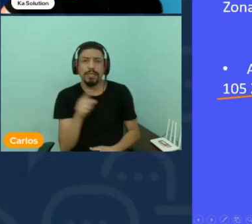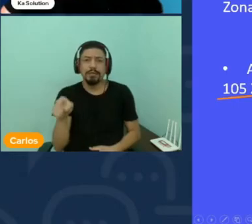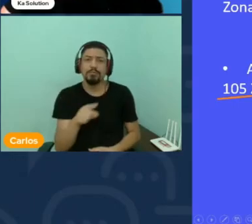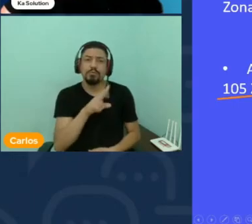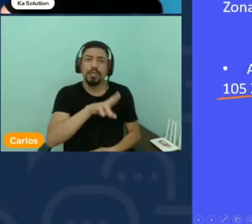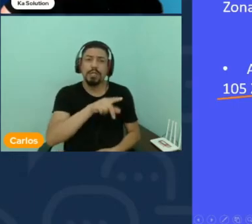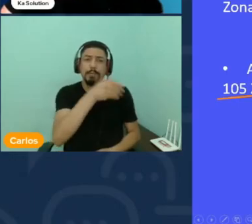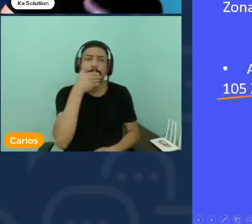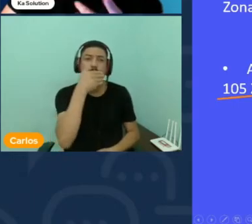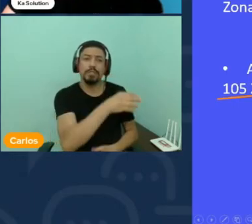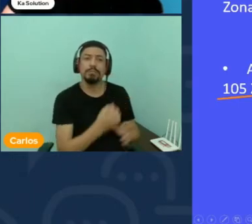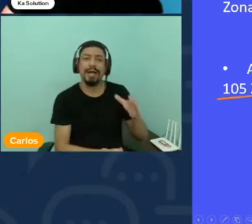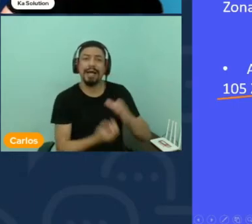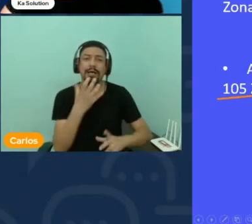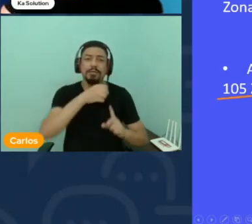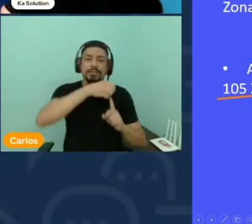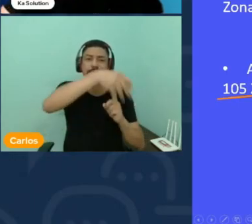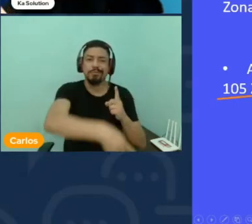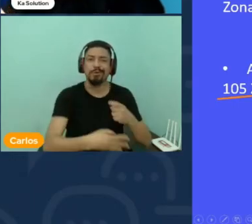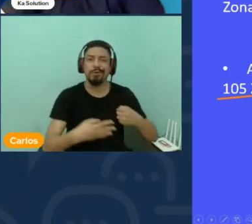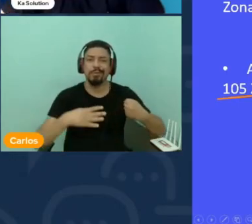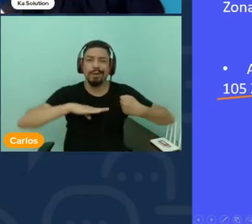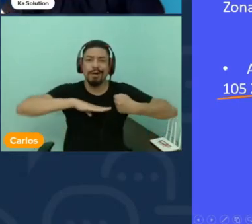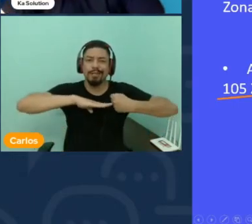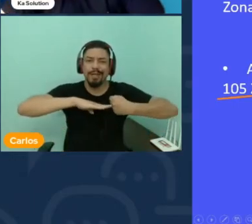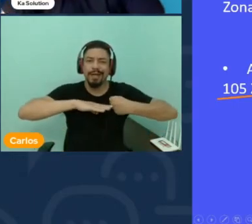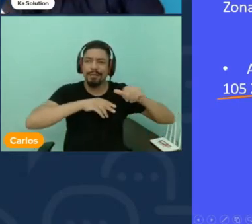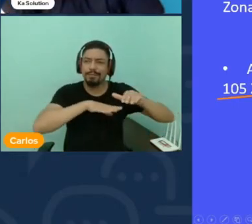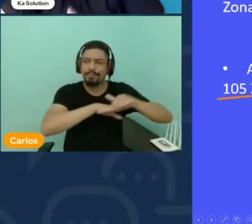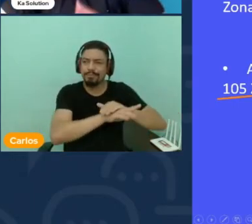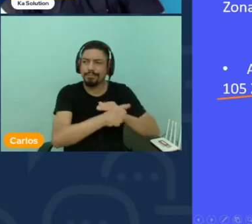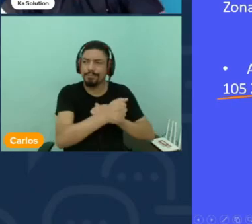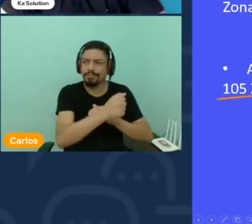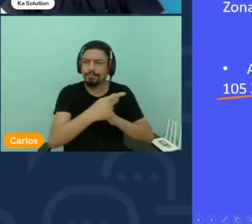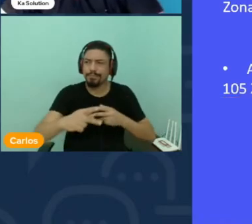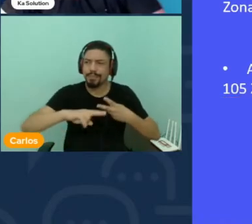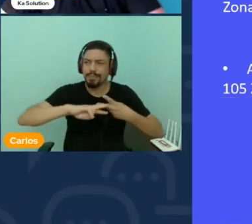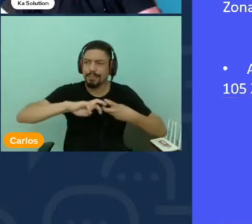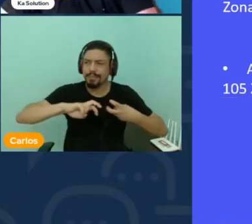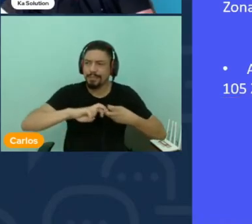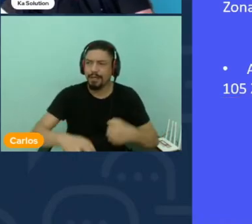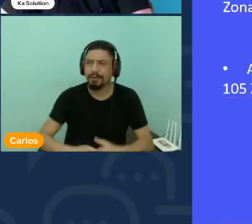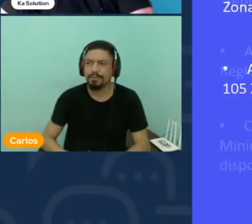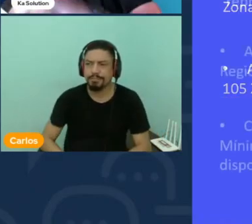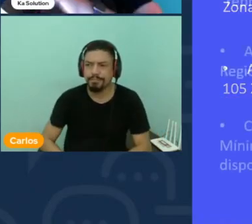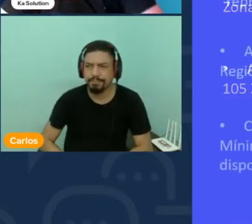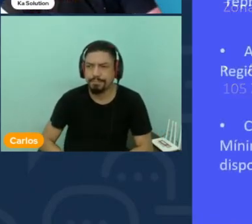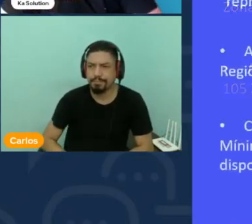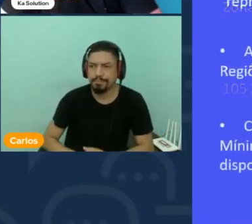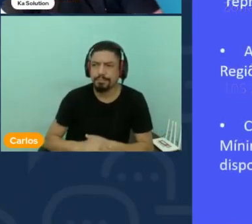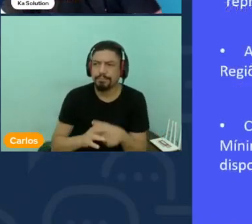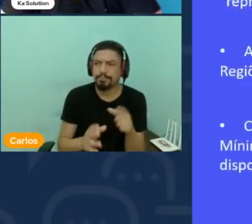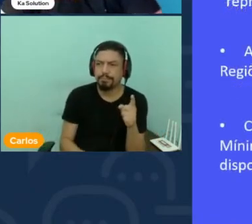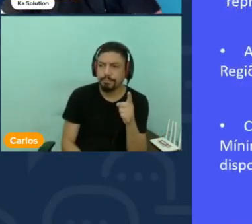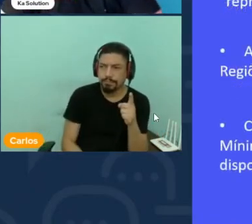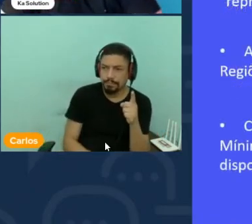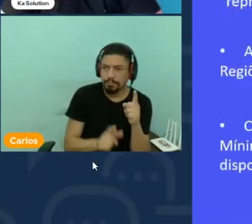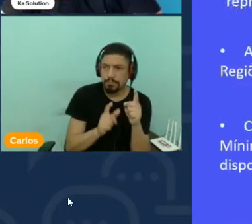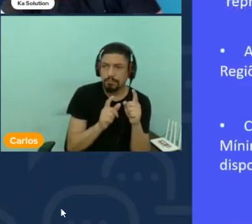os seus bancos de dados, hospedar a sua aplicação. E um conjunto de zonas